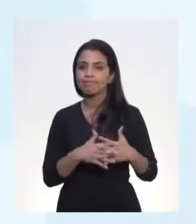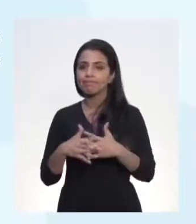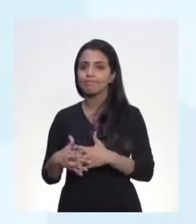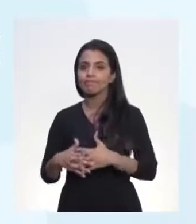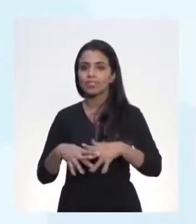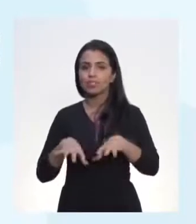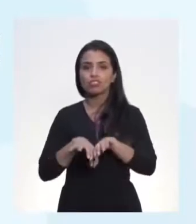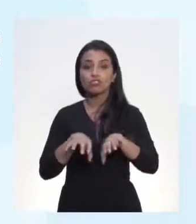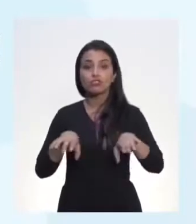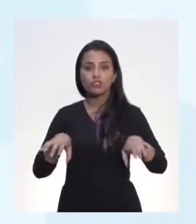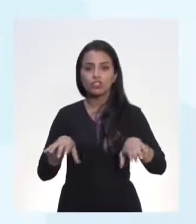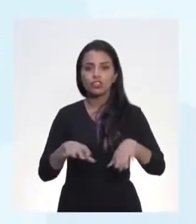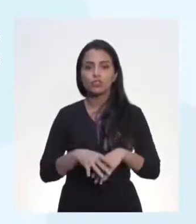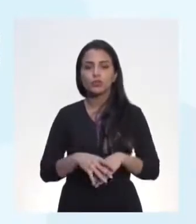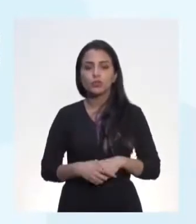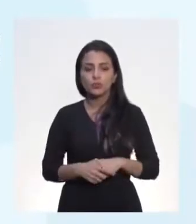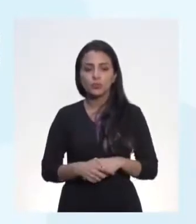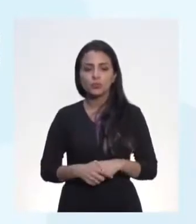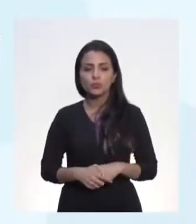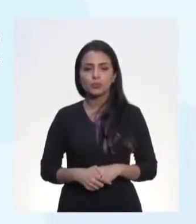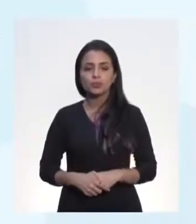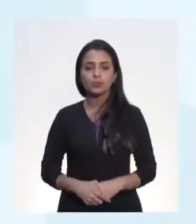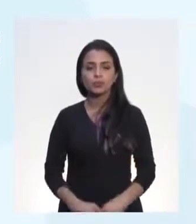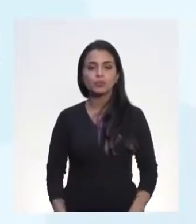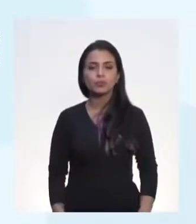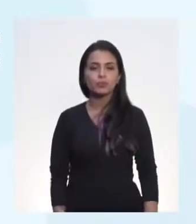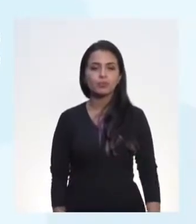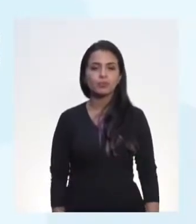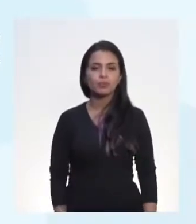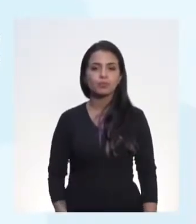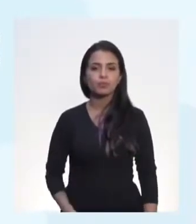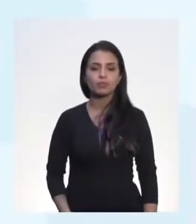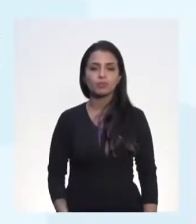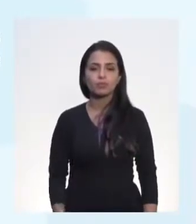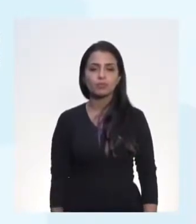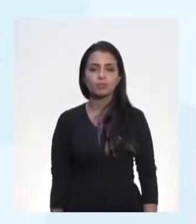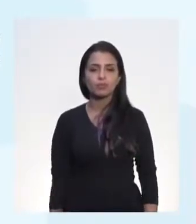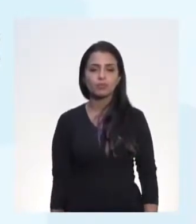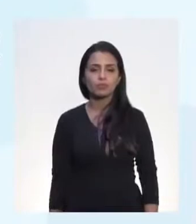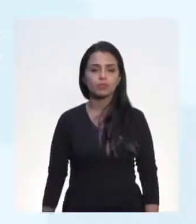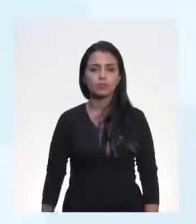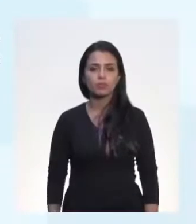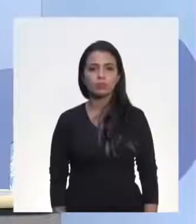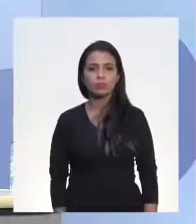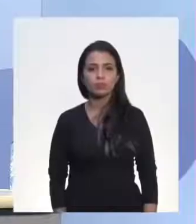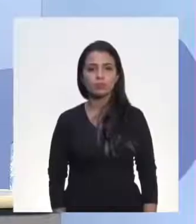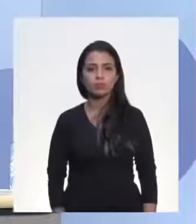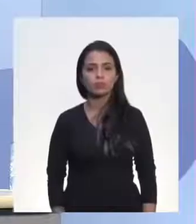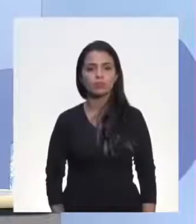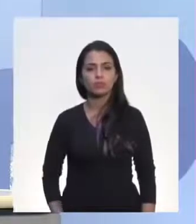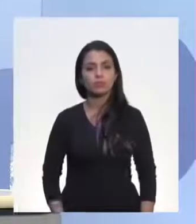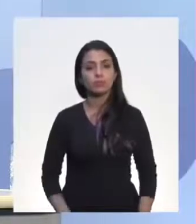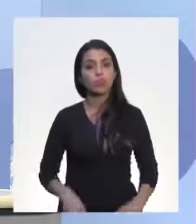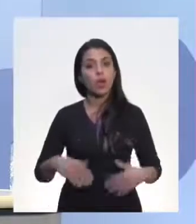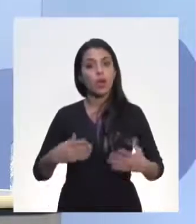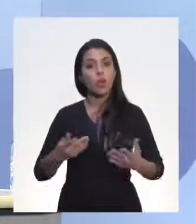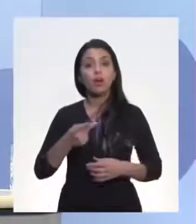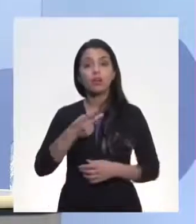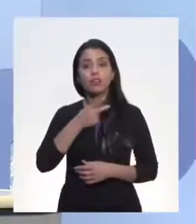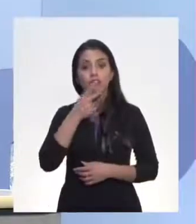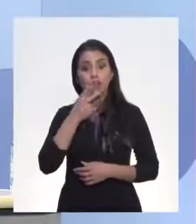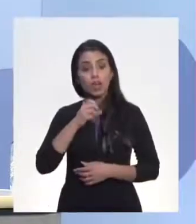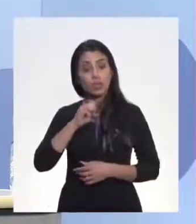Estão pensando muito ainda. Galera, olha só. Quando eu digo que os homens que participam